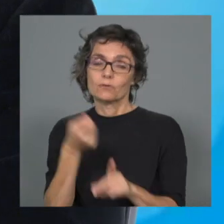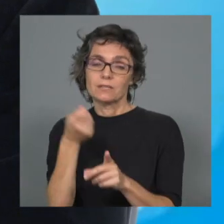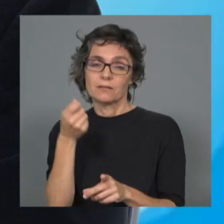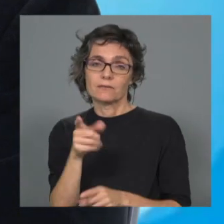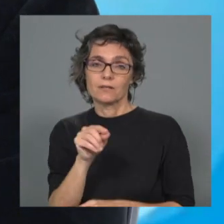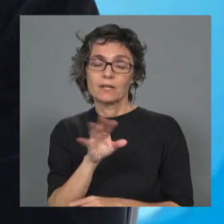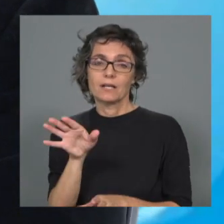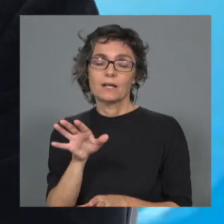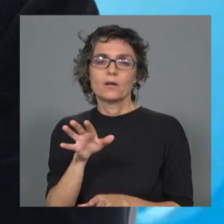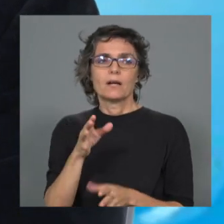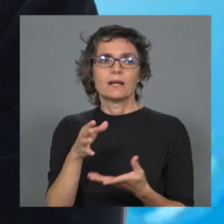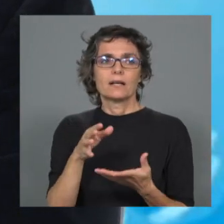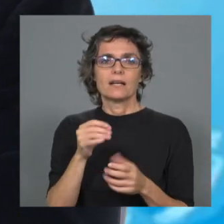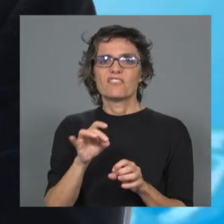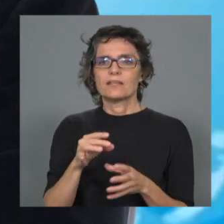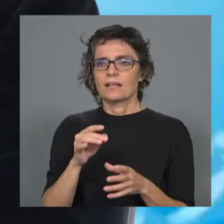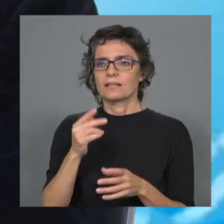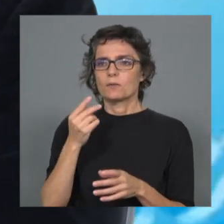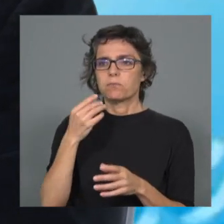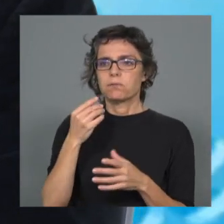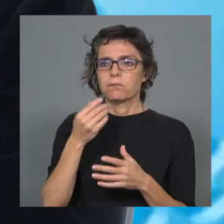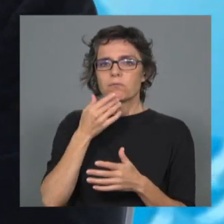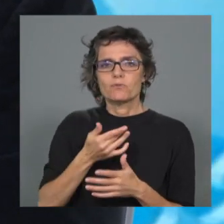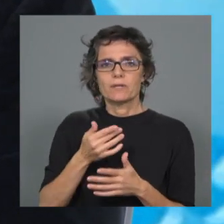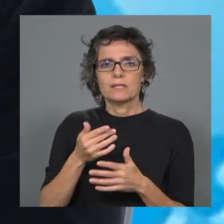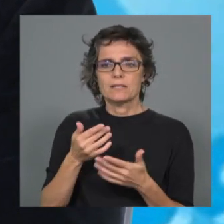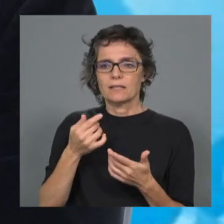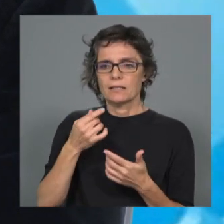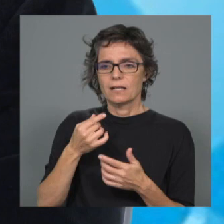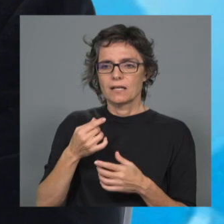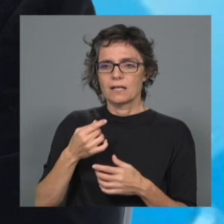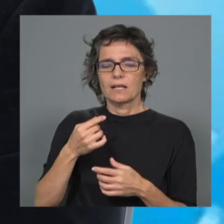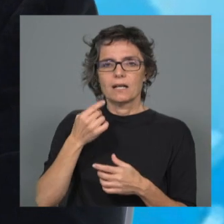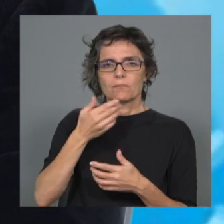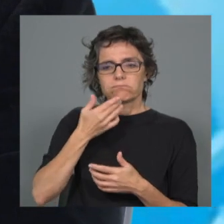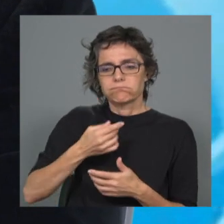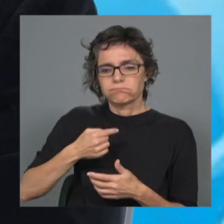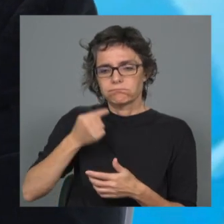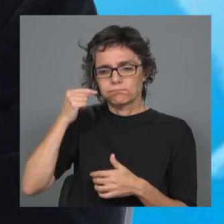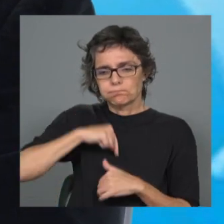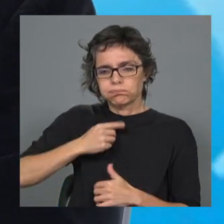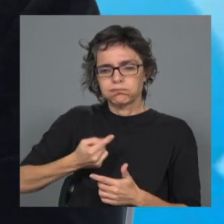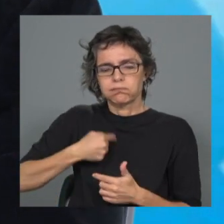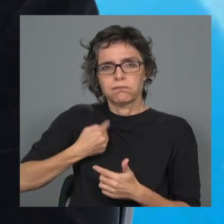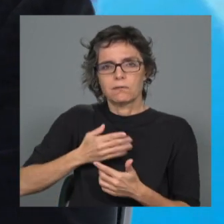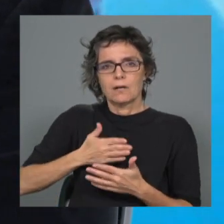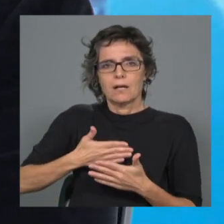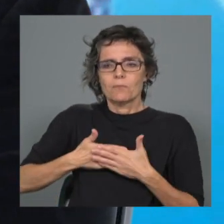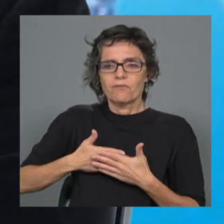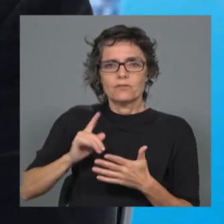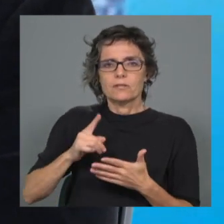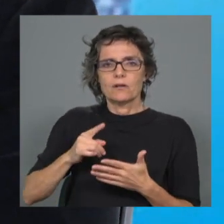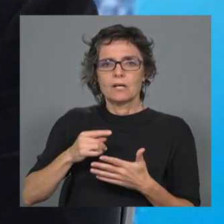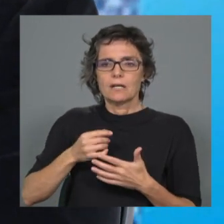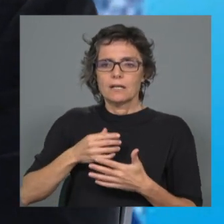nunca seja uma experiência fechada. O Ubuntu, mesmo nós, muitas vezes, enfim, já estamos ligados